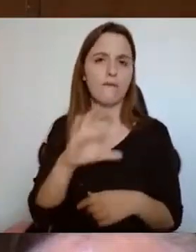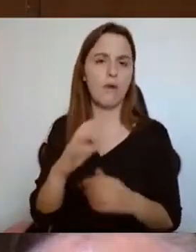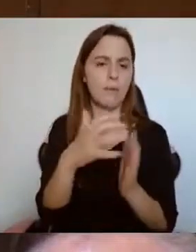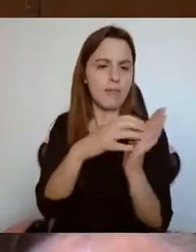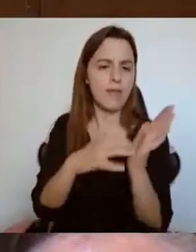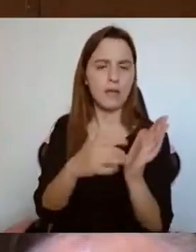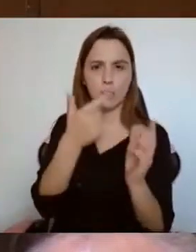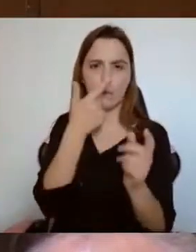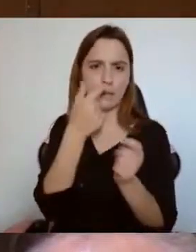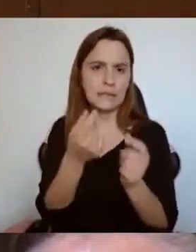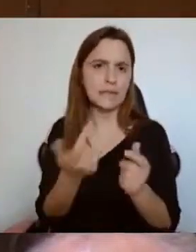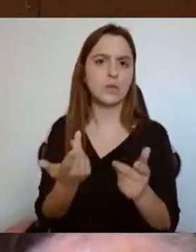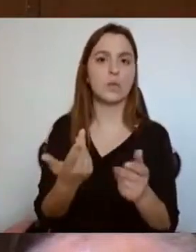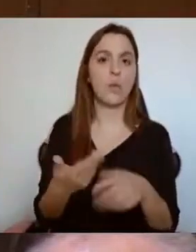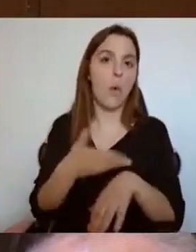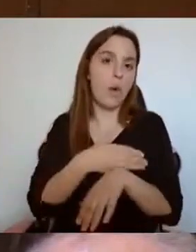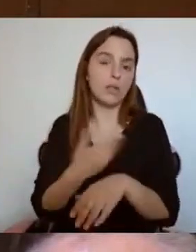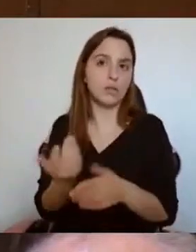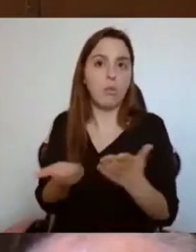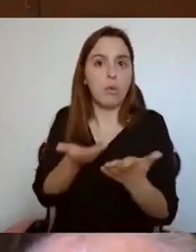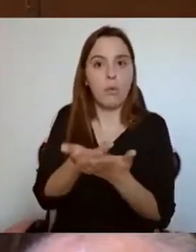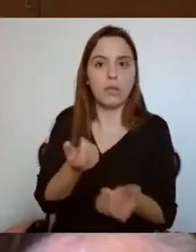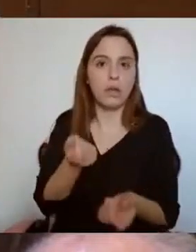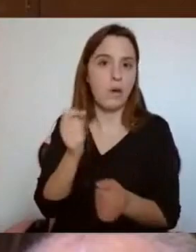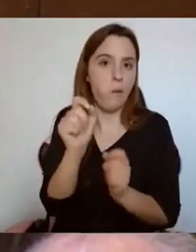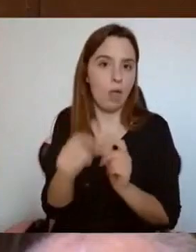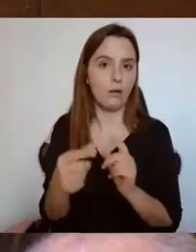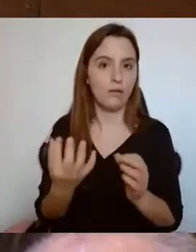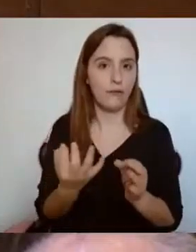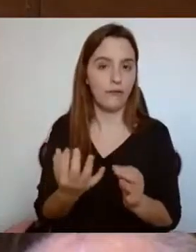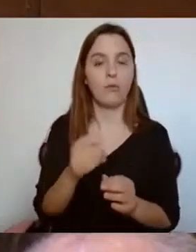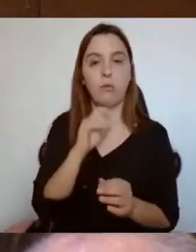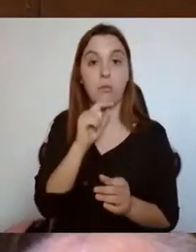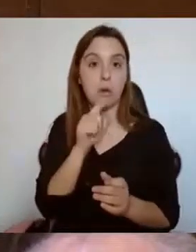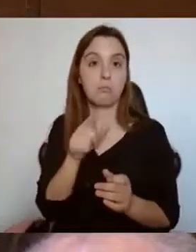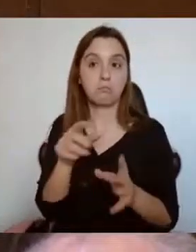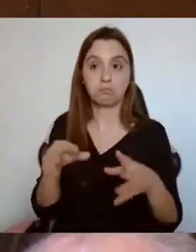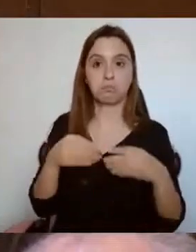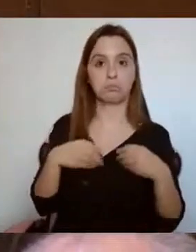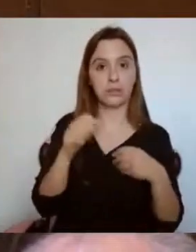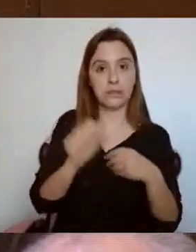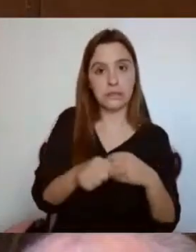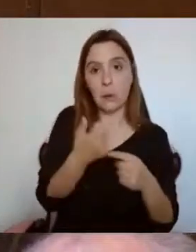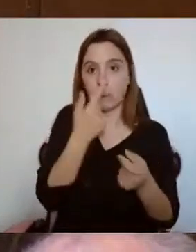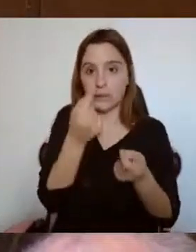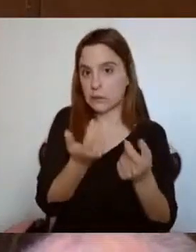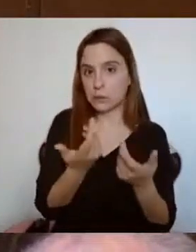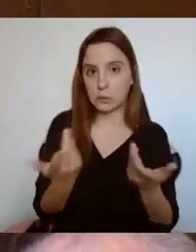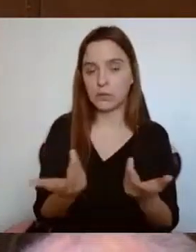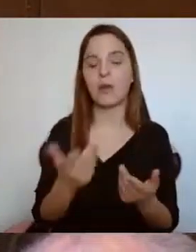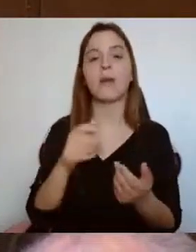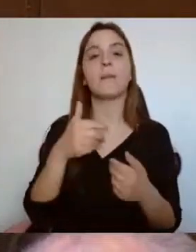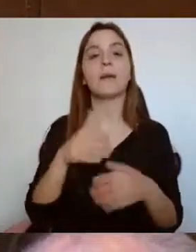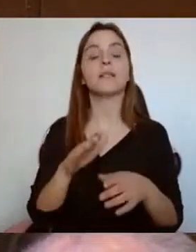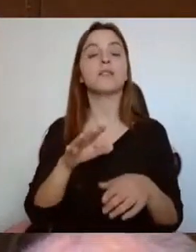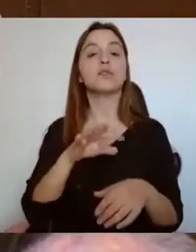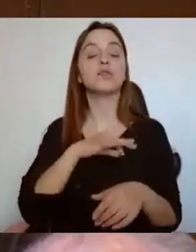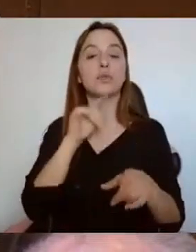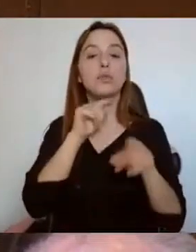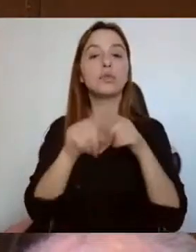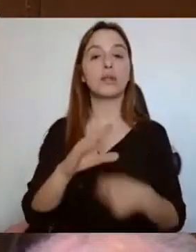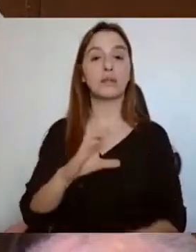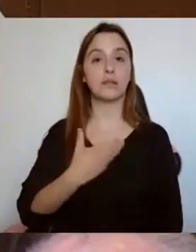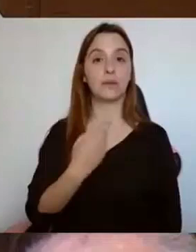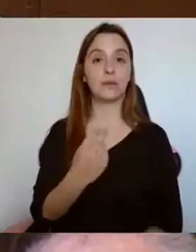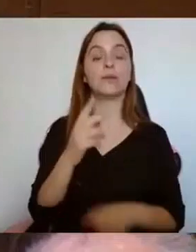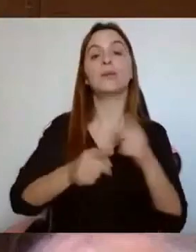sugeriu, Sr. Deputado. Portanto, aquilo que importa, como disse agora o Sr. Deputado da CDU, é que esta Assembleia assuma este princípio